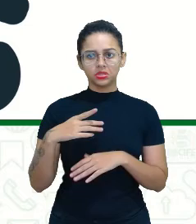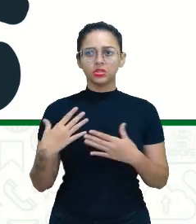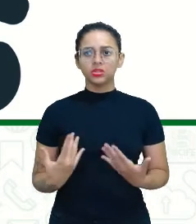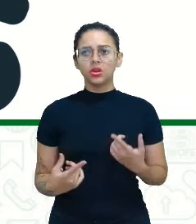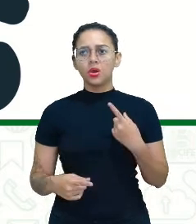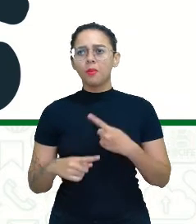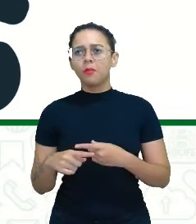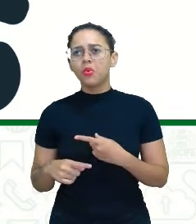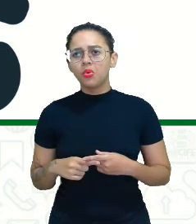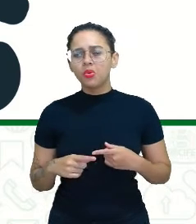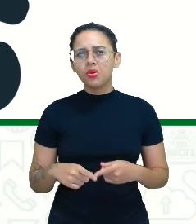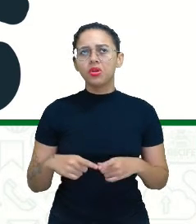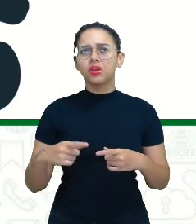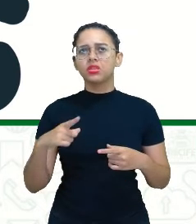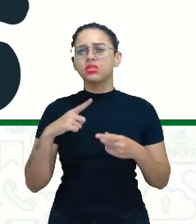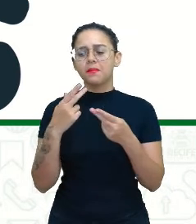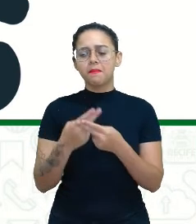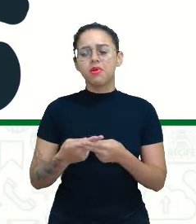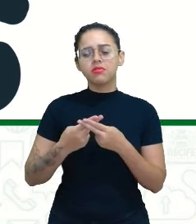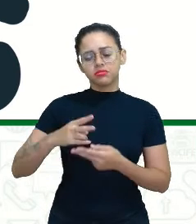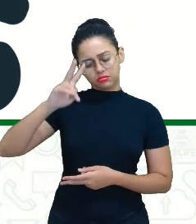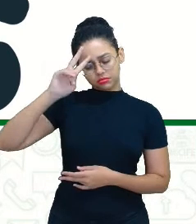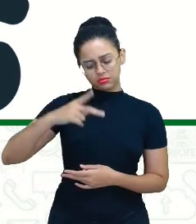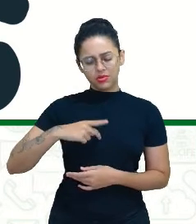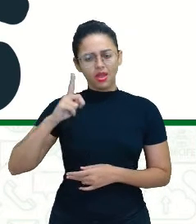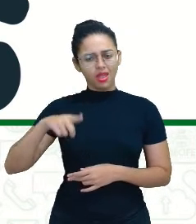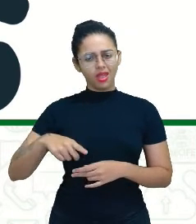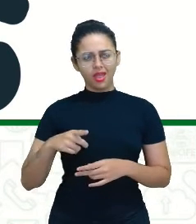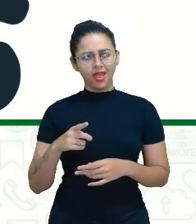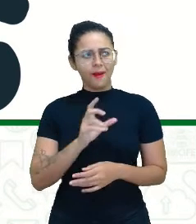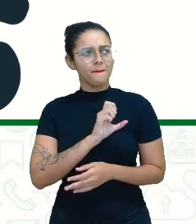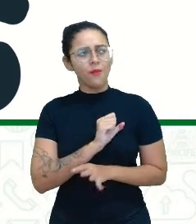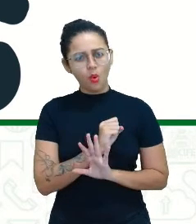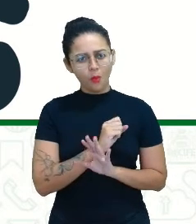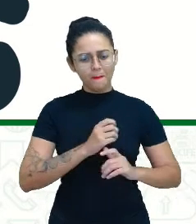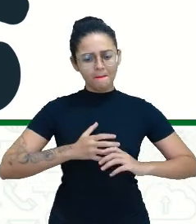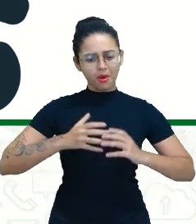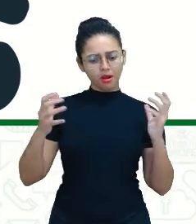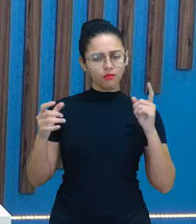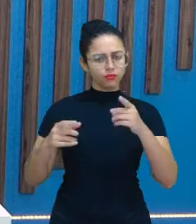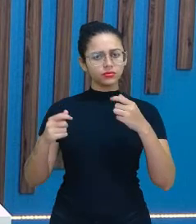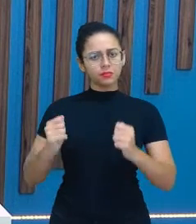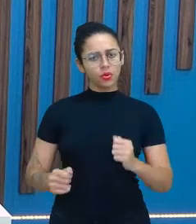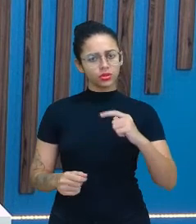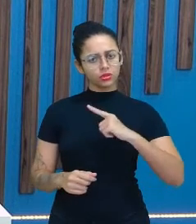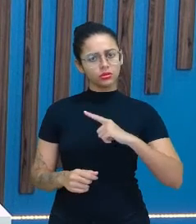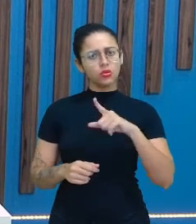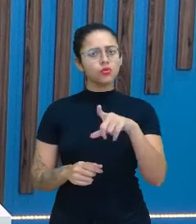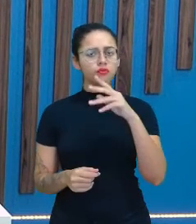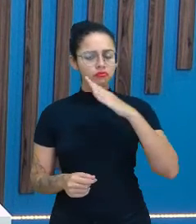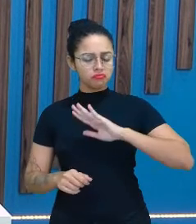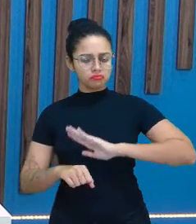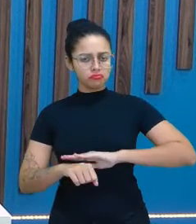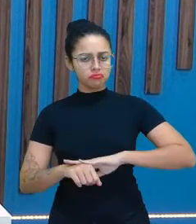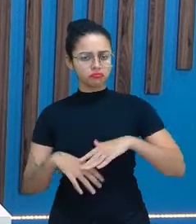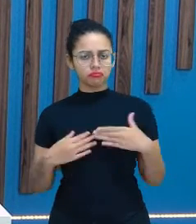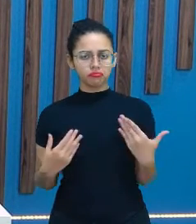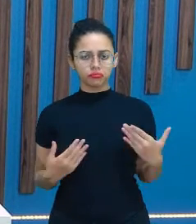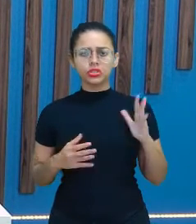que será que ter paciência consigo mesmo é o Ato de Amor Maior aí que você pode ter com você